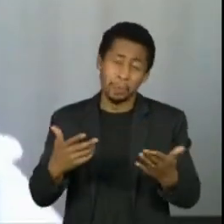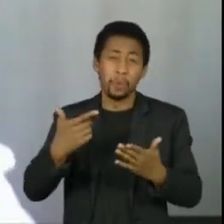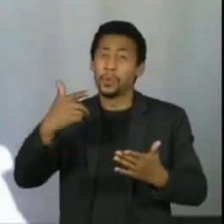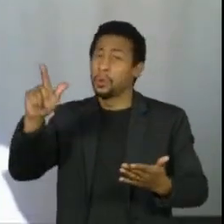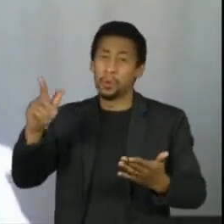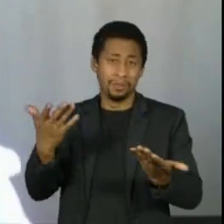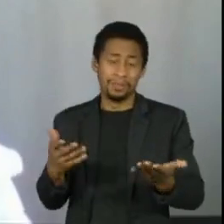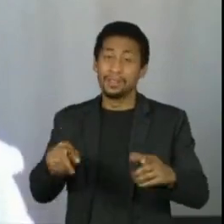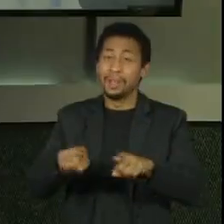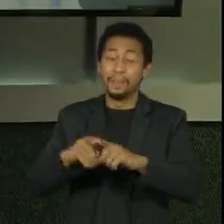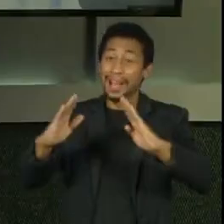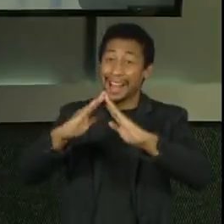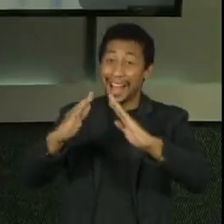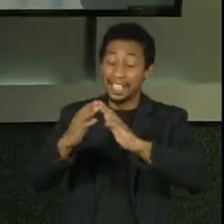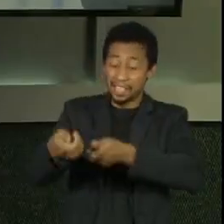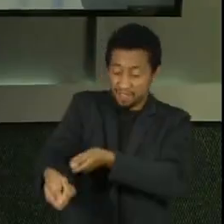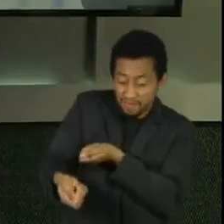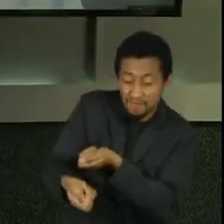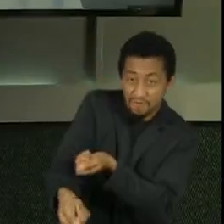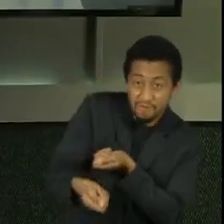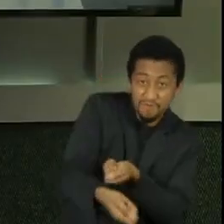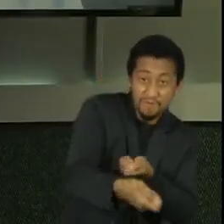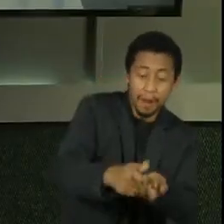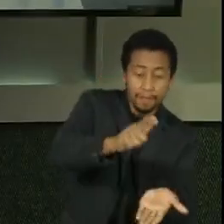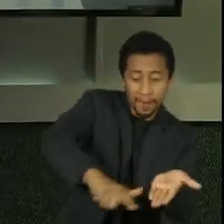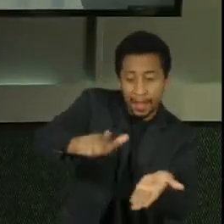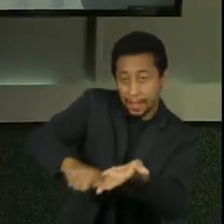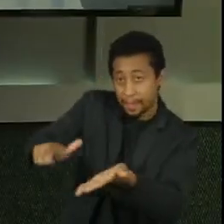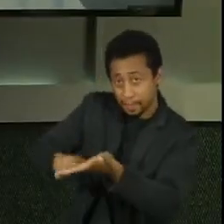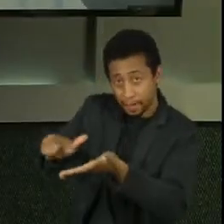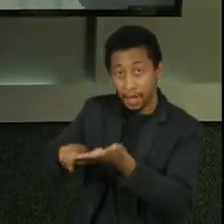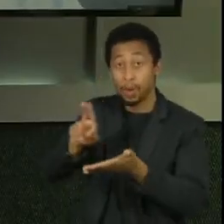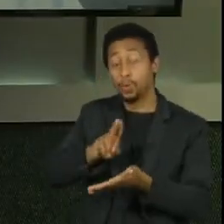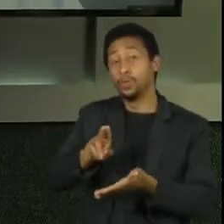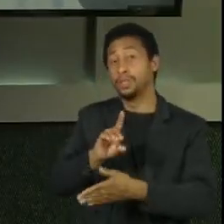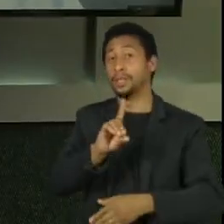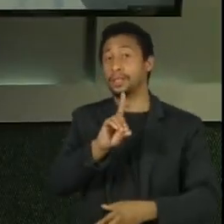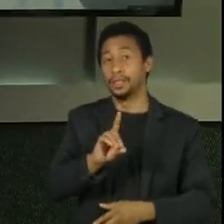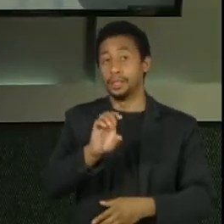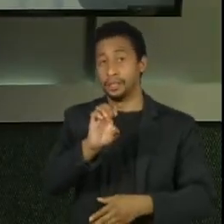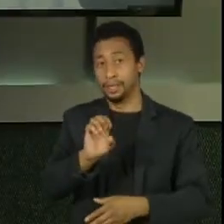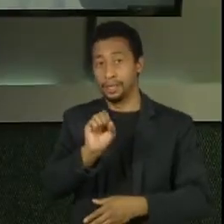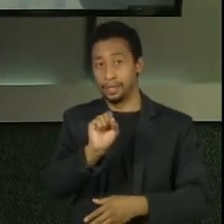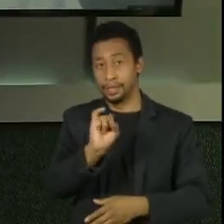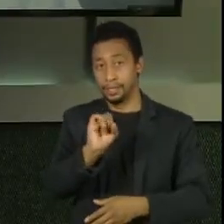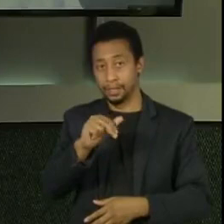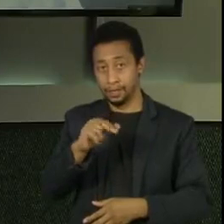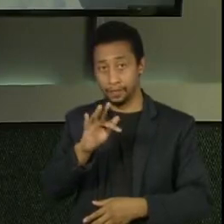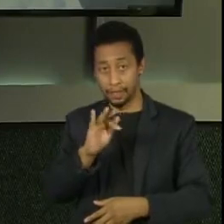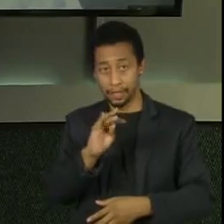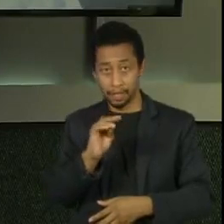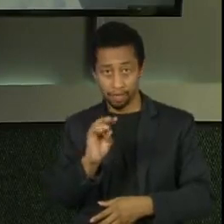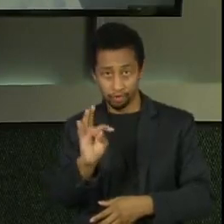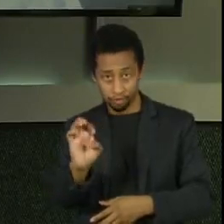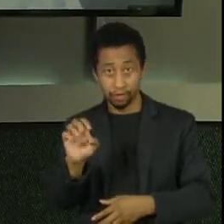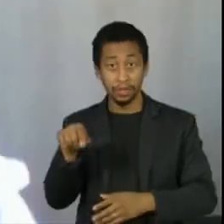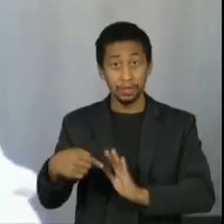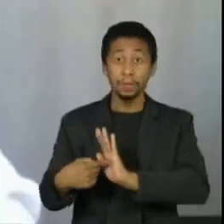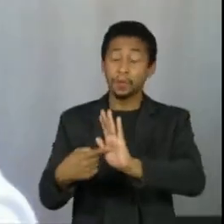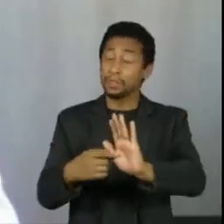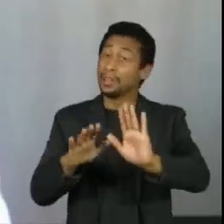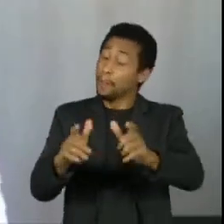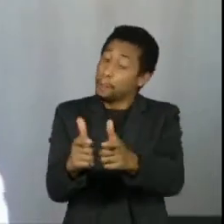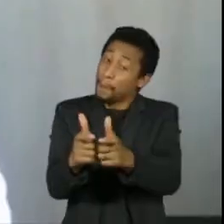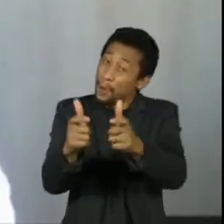desinfetante na casa inteira. E isso, na maior parte das vezes, para as pessoas saudáveis não é necessário, não é